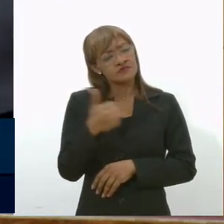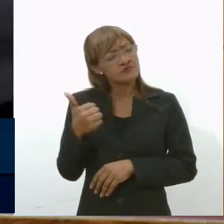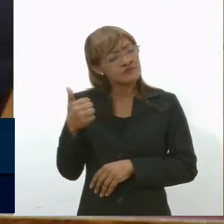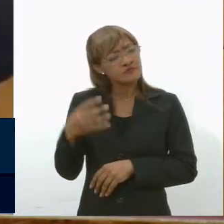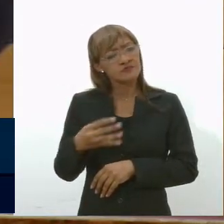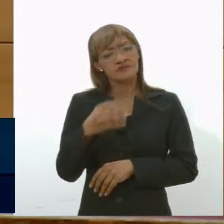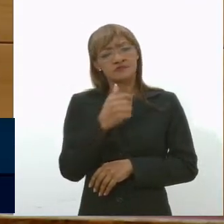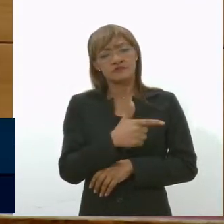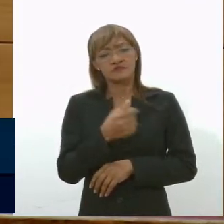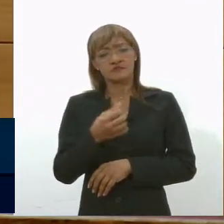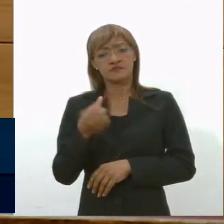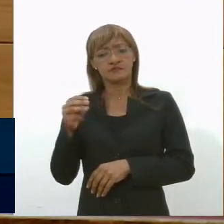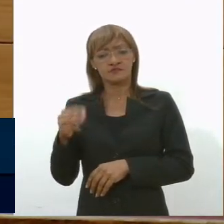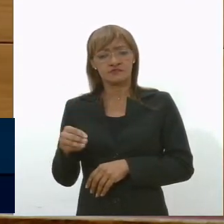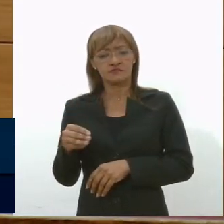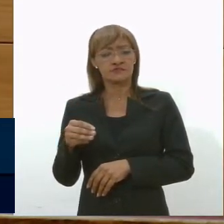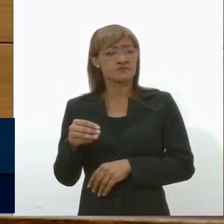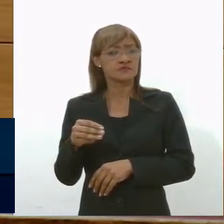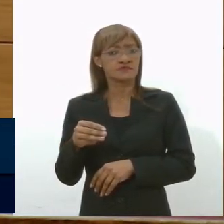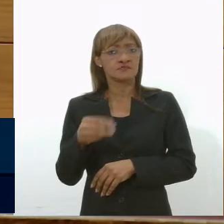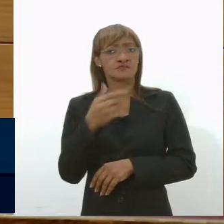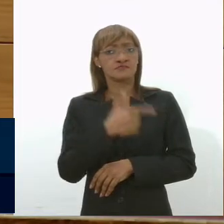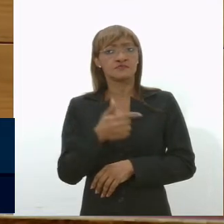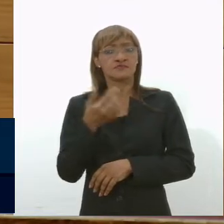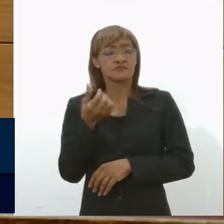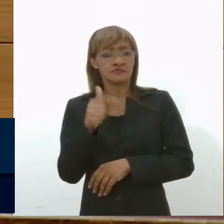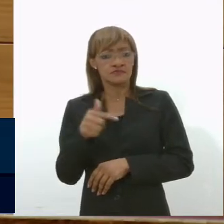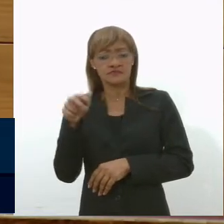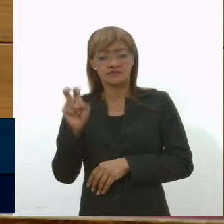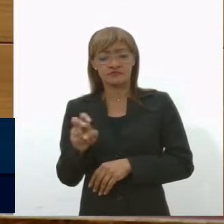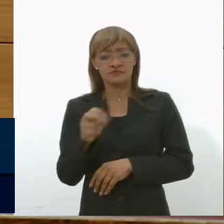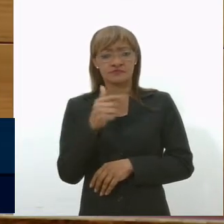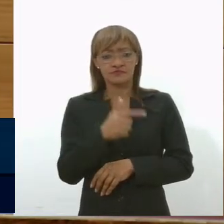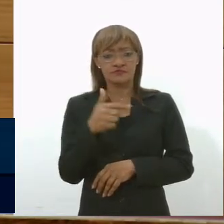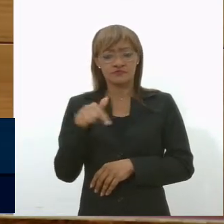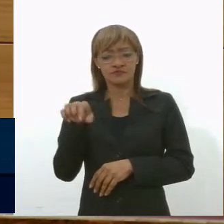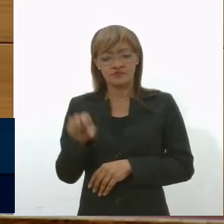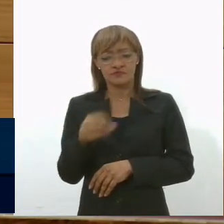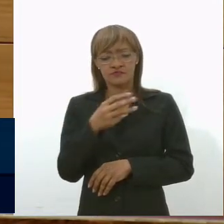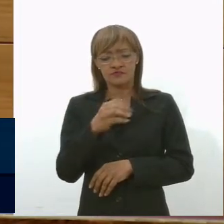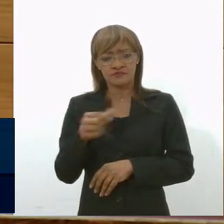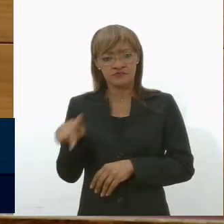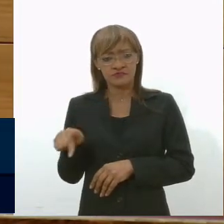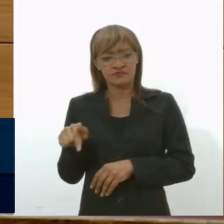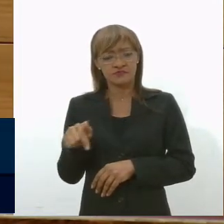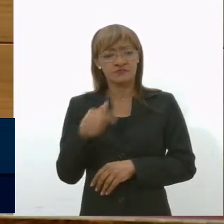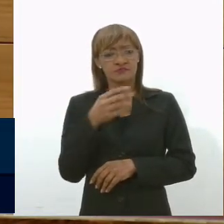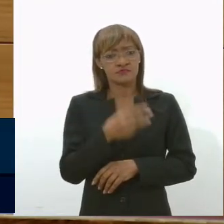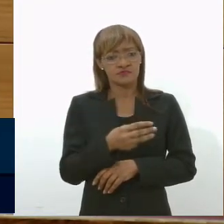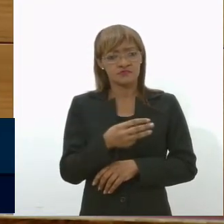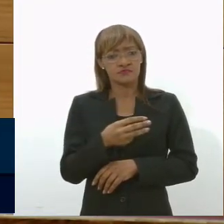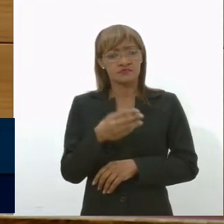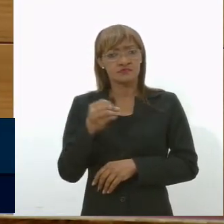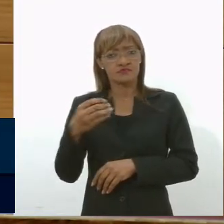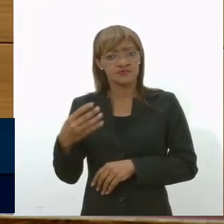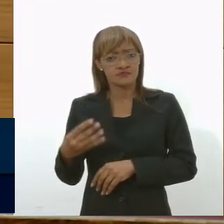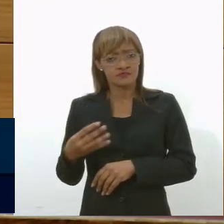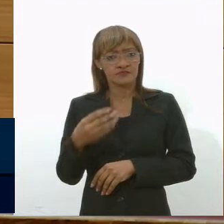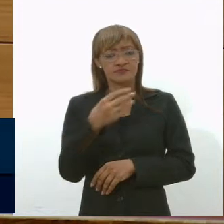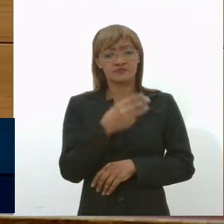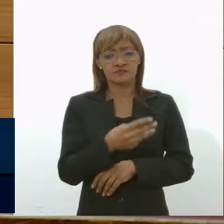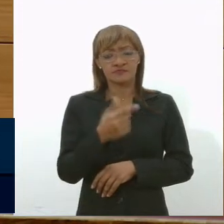233, 236, 275, 279, 307, 324 e 326. E o projeto